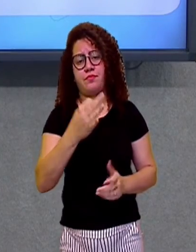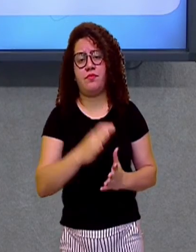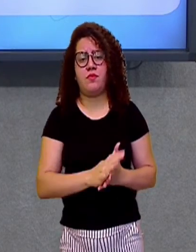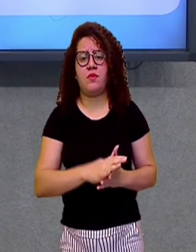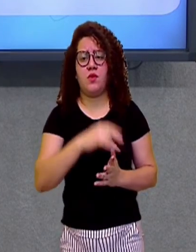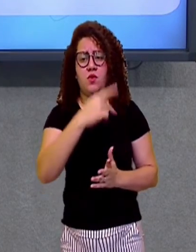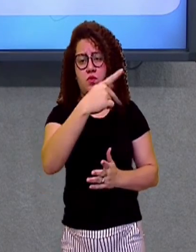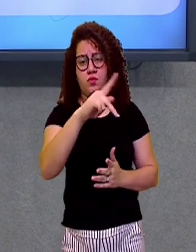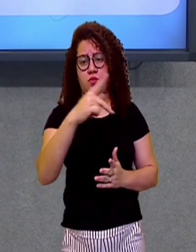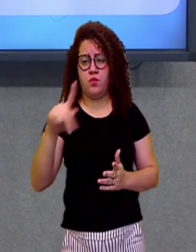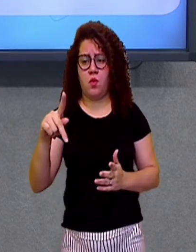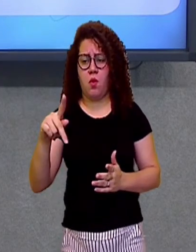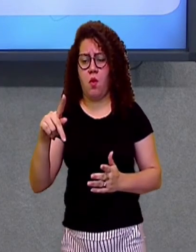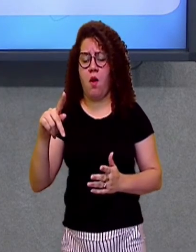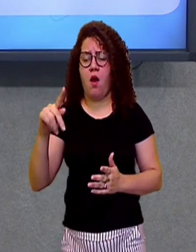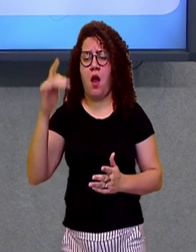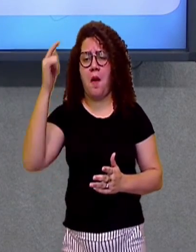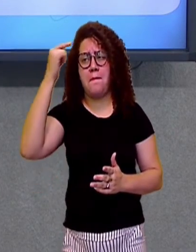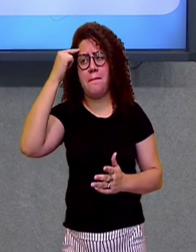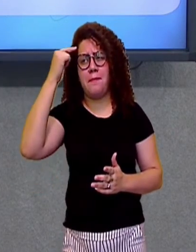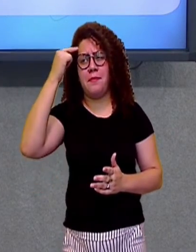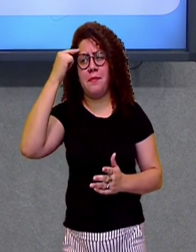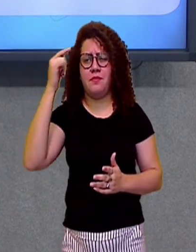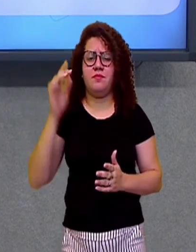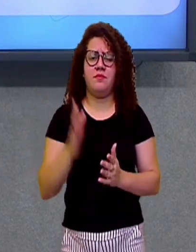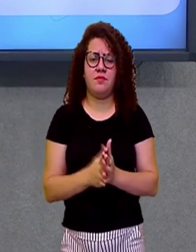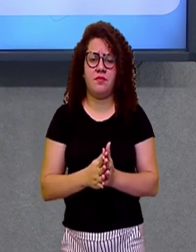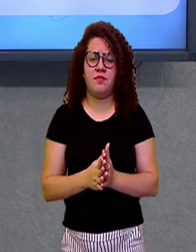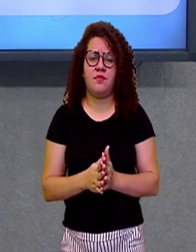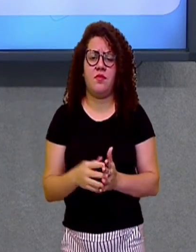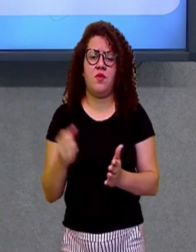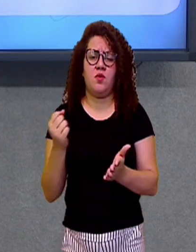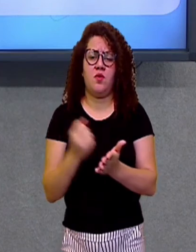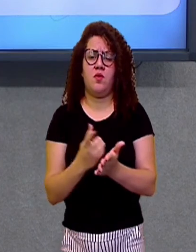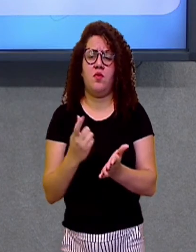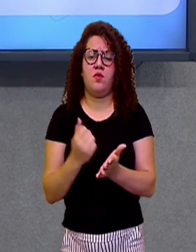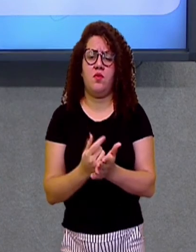que cada um pensa o que que precisaria comprar, né, para